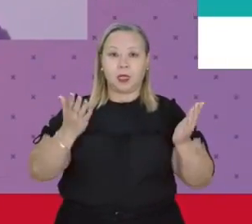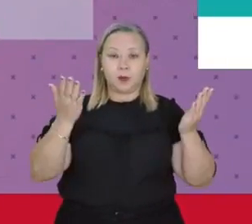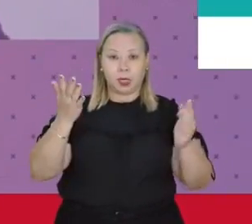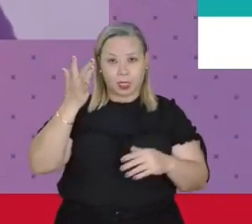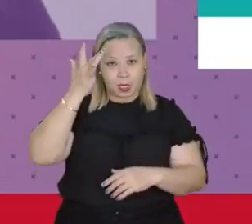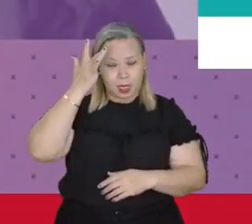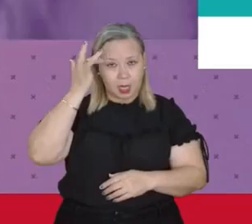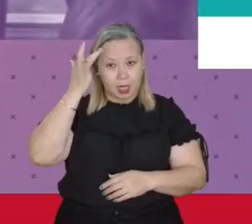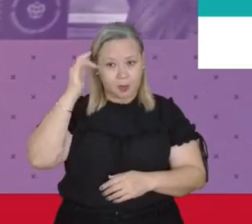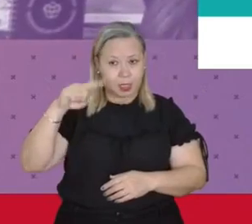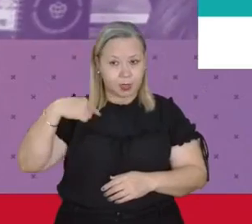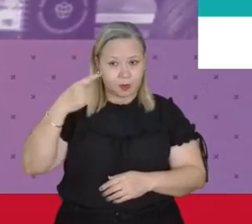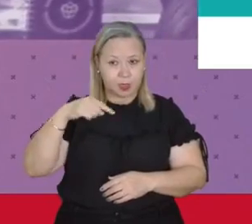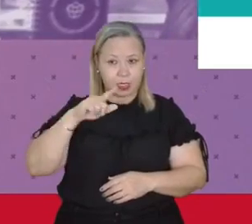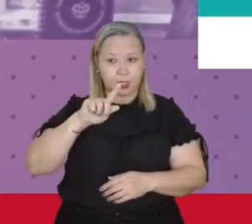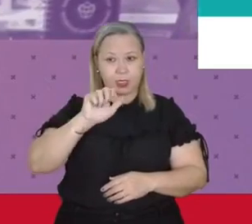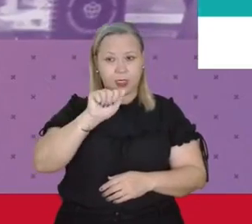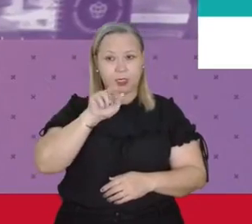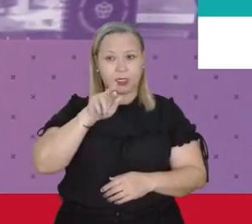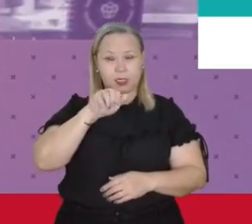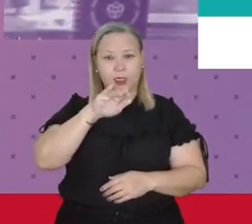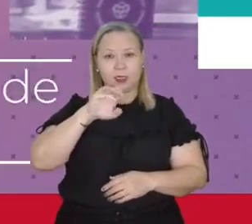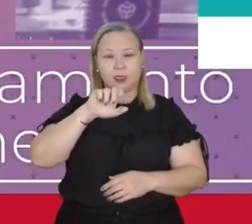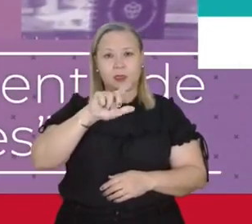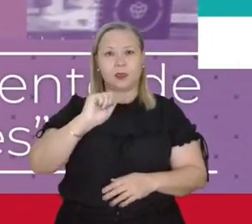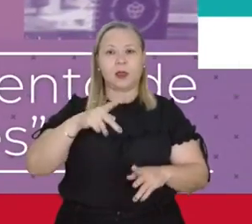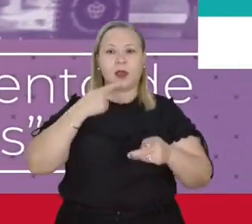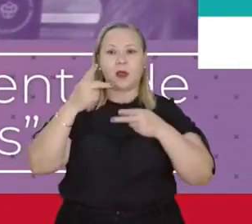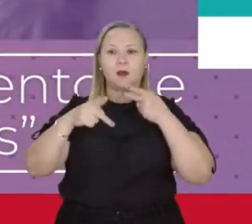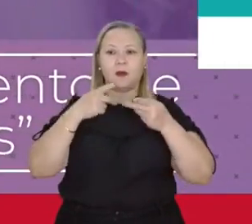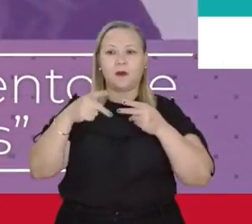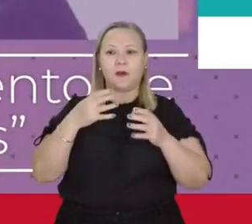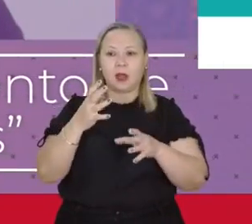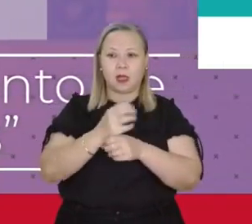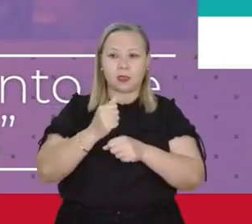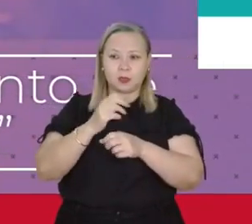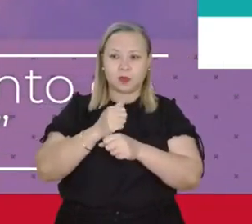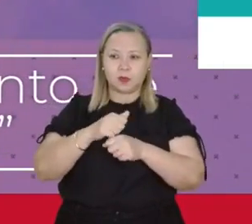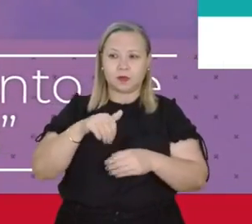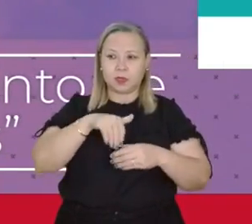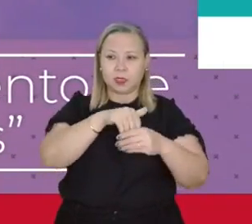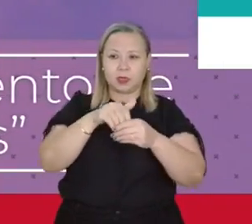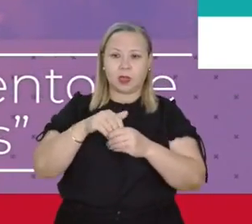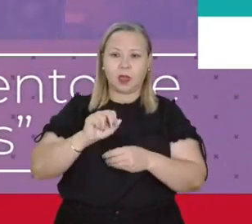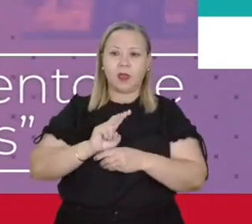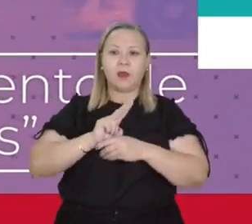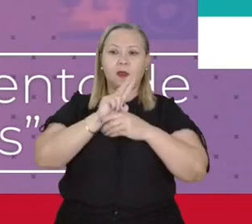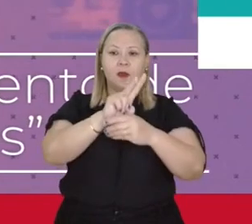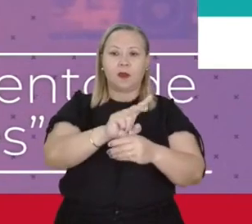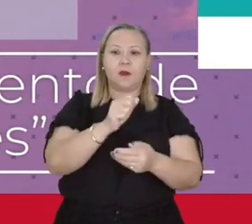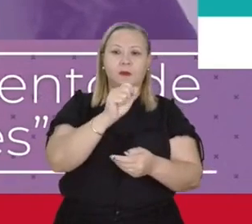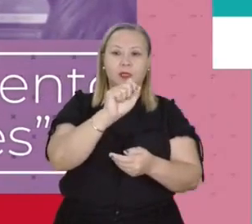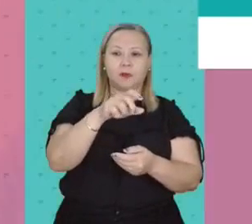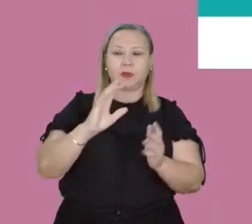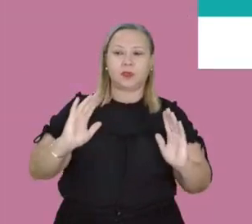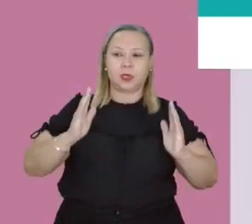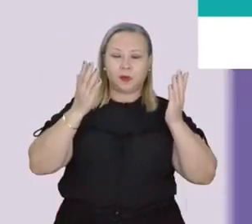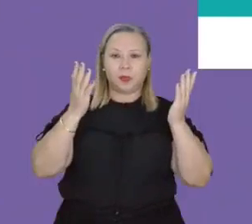a advogada Gabriela Araújo vai falar sobre fundo eleitoral e financiamento de campanhas para as mulheres.